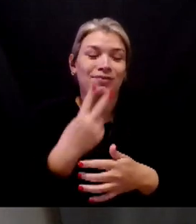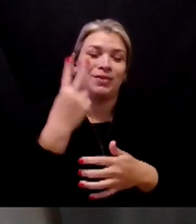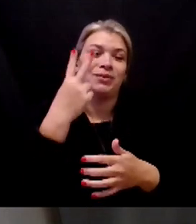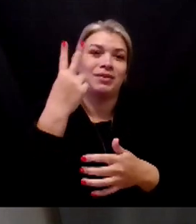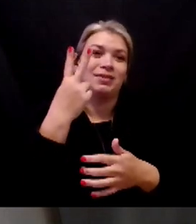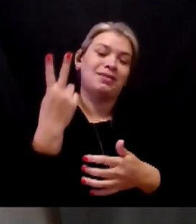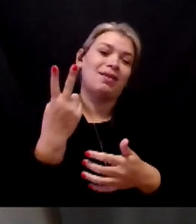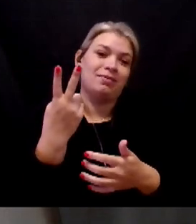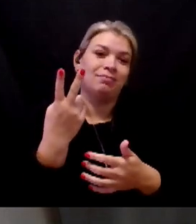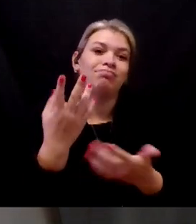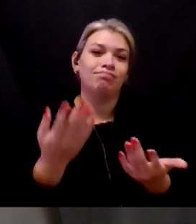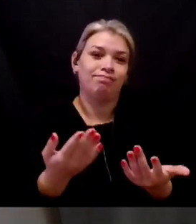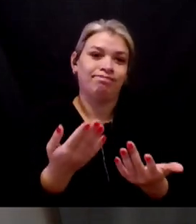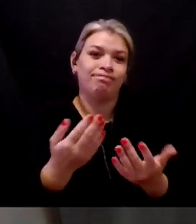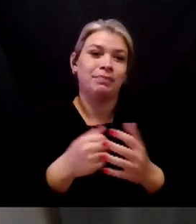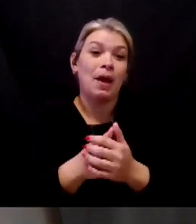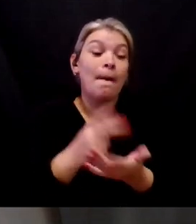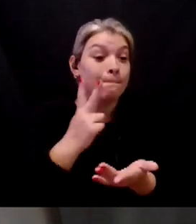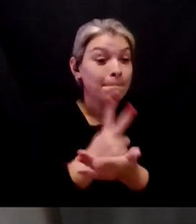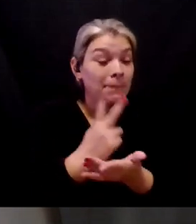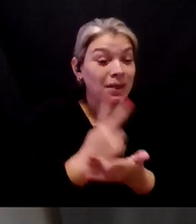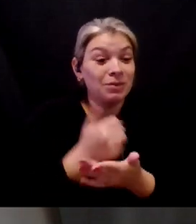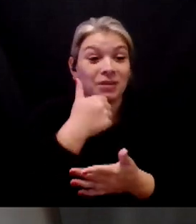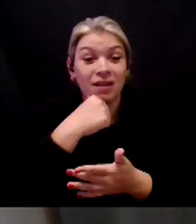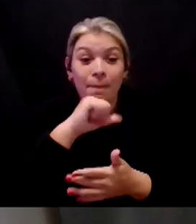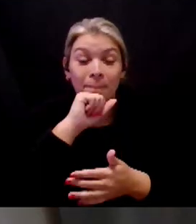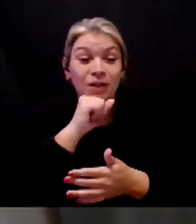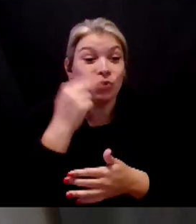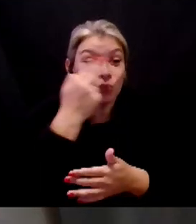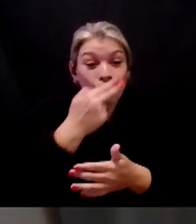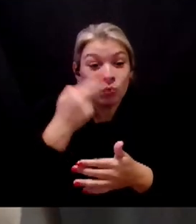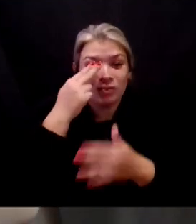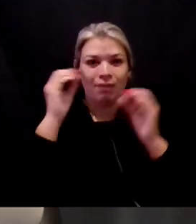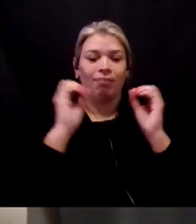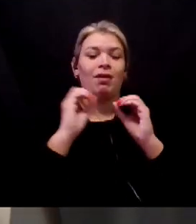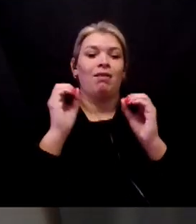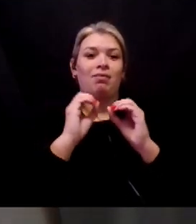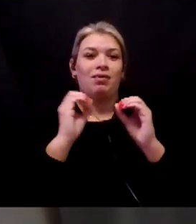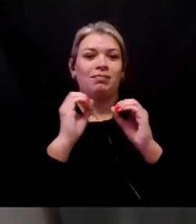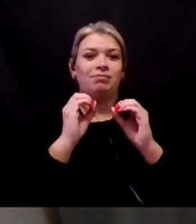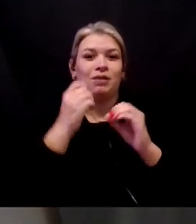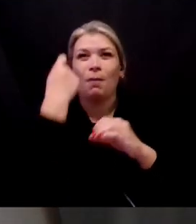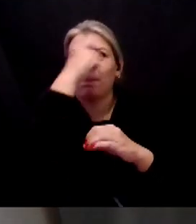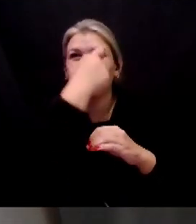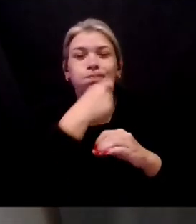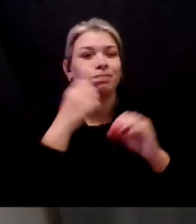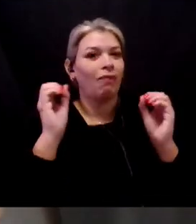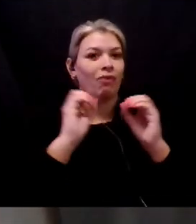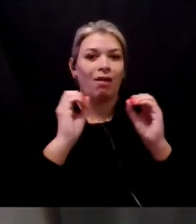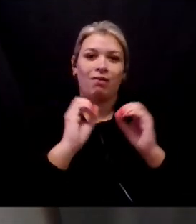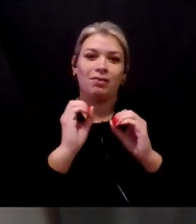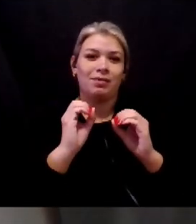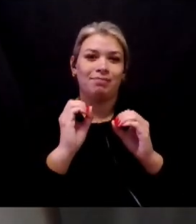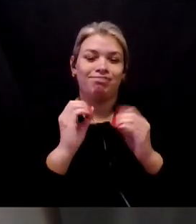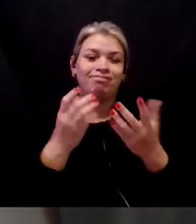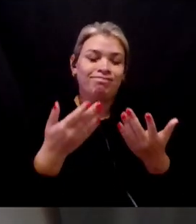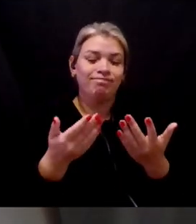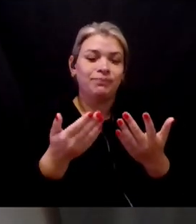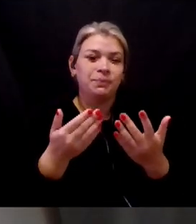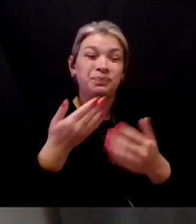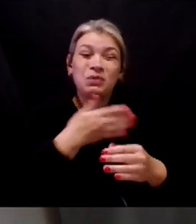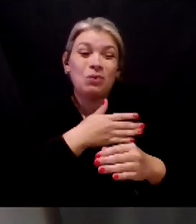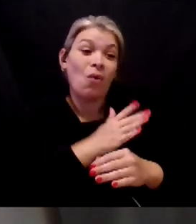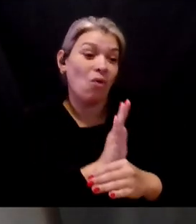não seja de usar muita maquiagem, por mais que, né, que ela não seja tão ligada